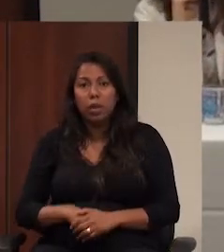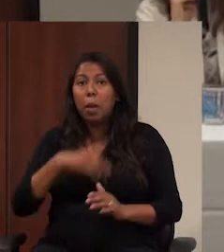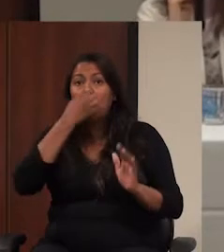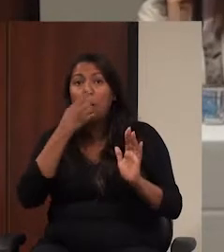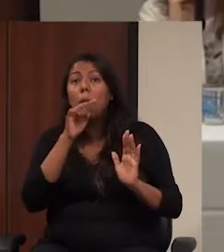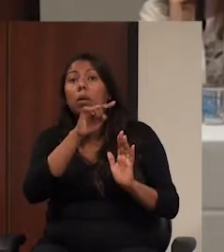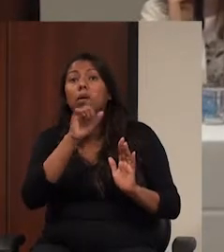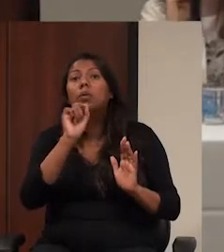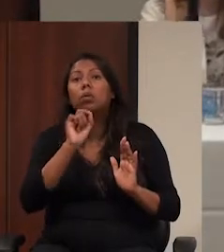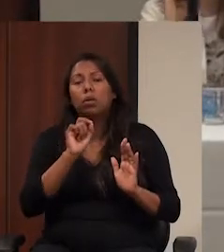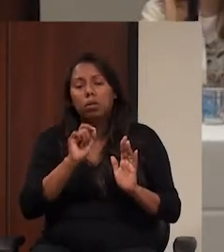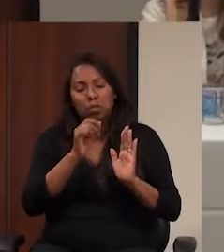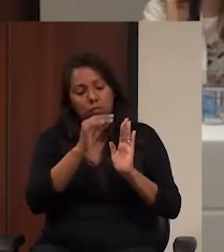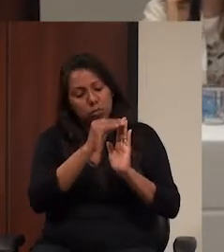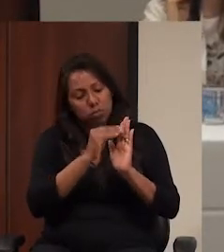a pessoa.